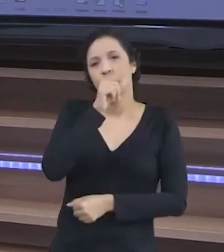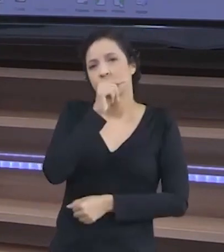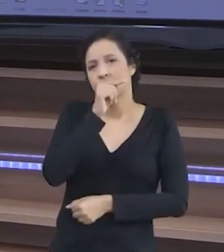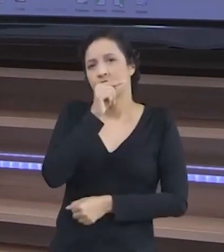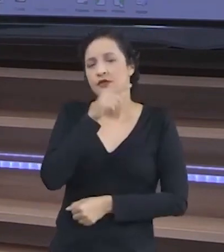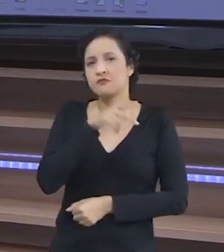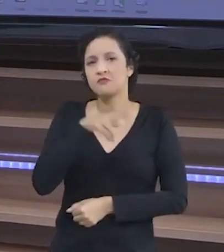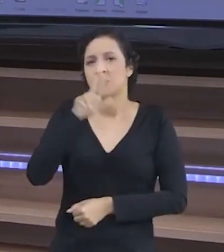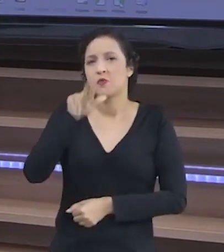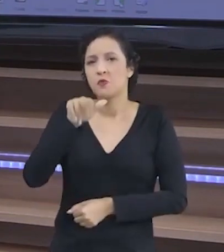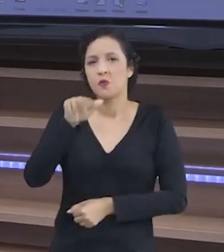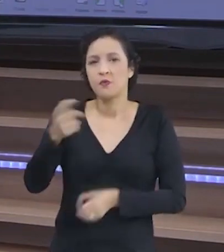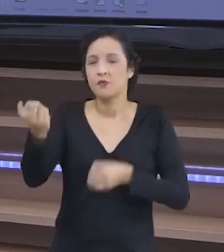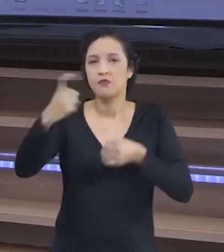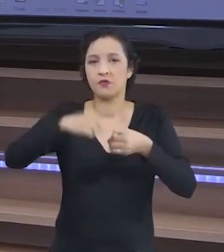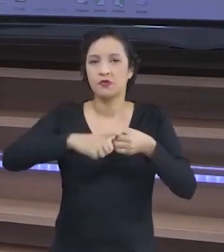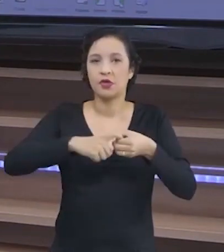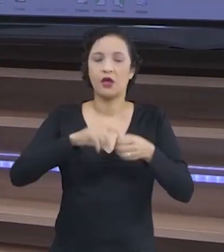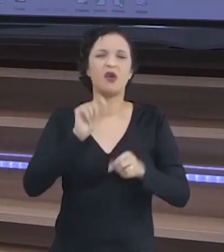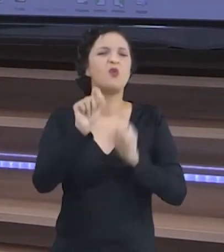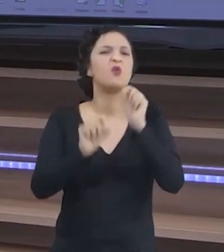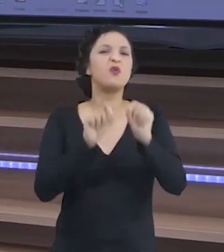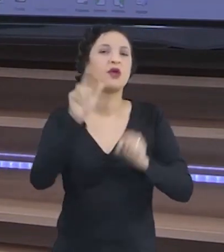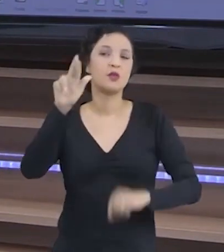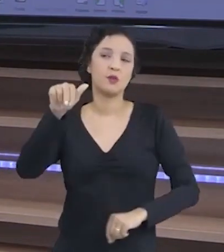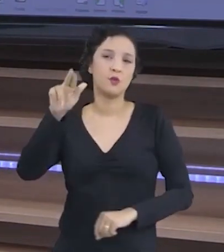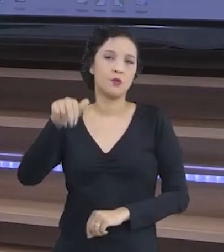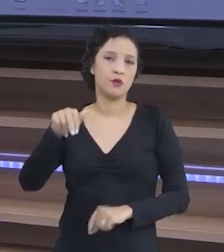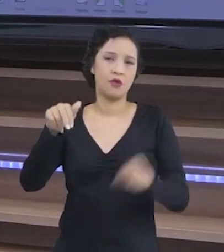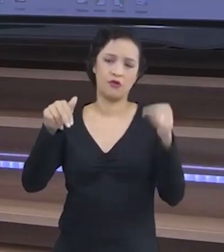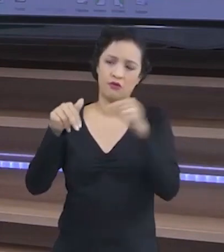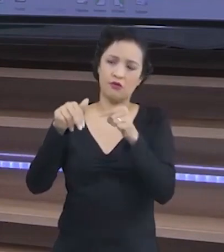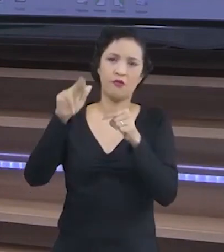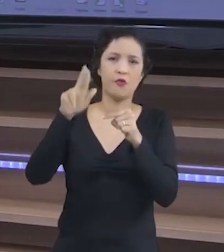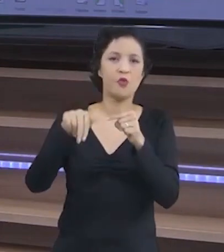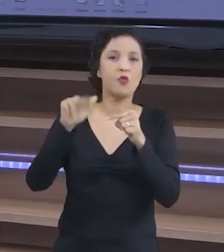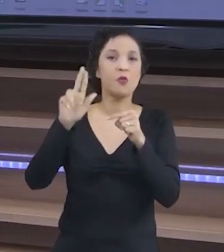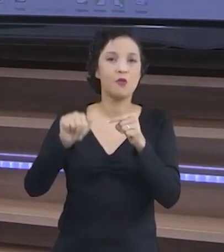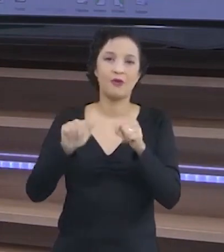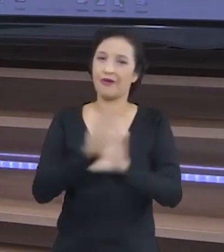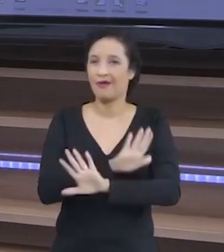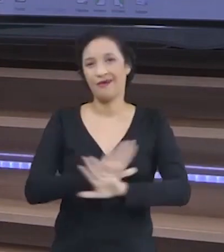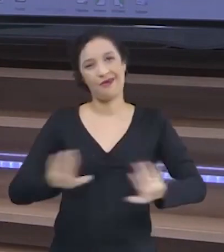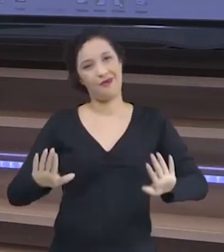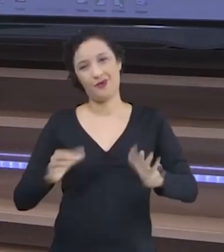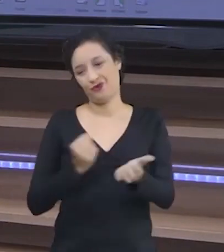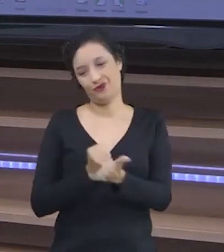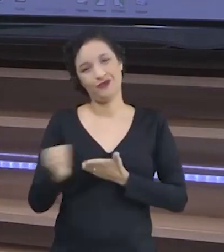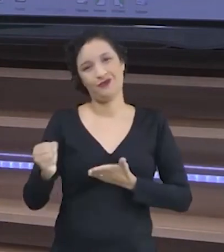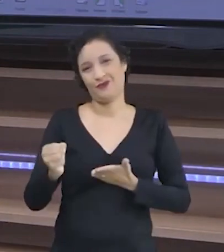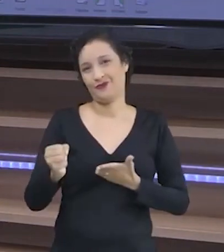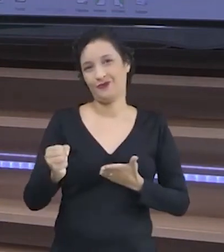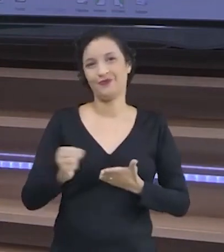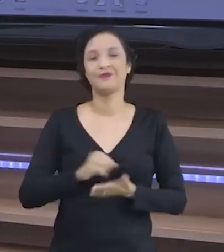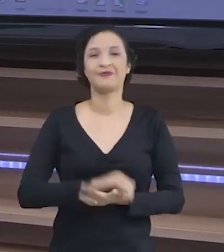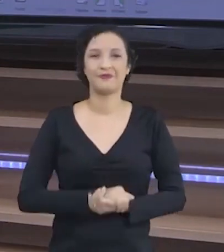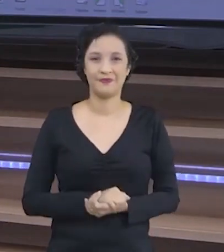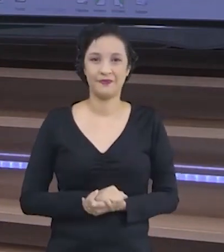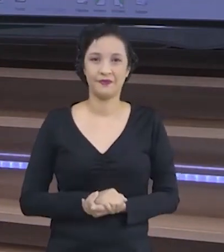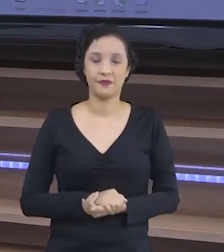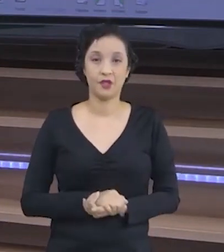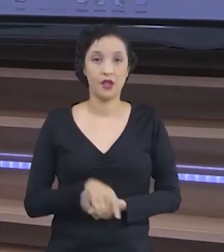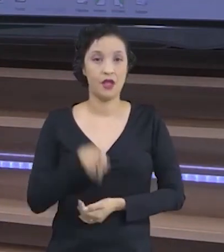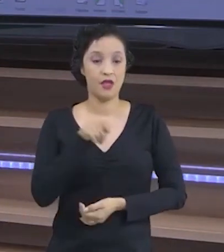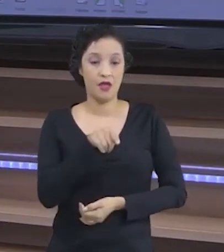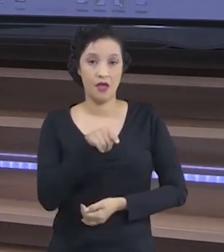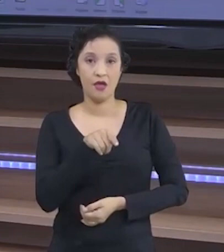voltar. O que é nunca para vocês? Nunca, nunca já era, acabou. Quando